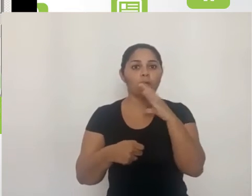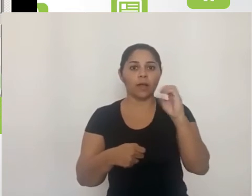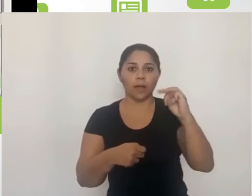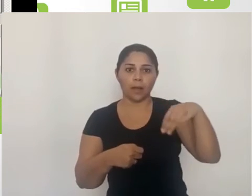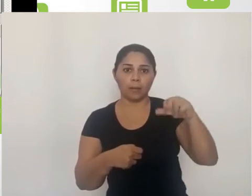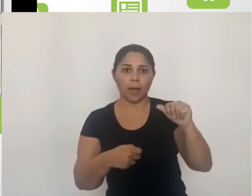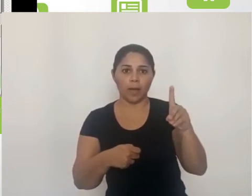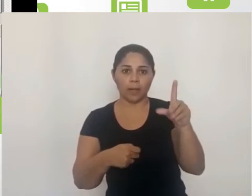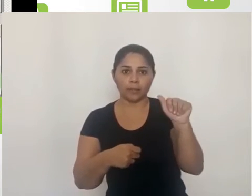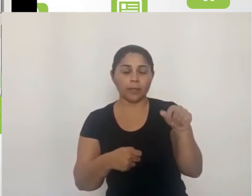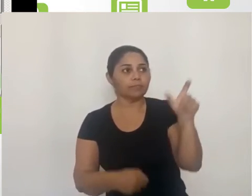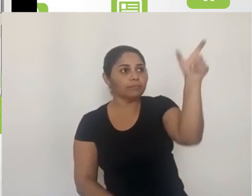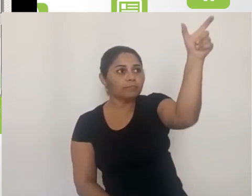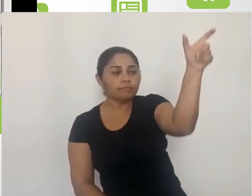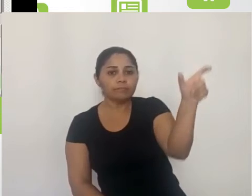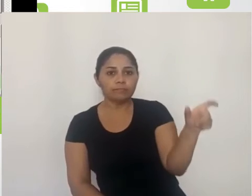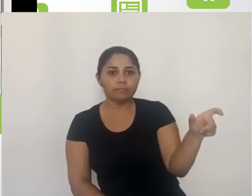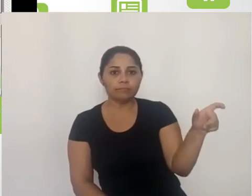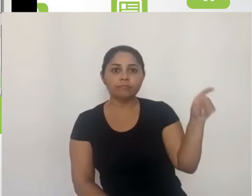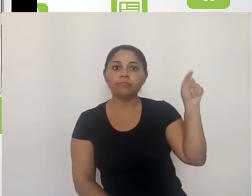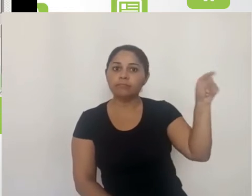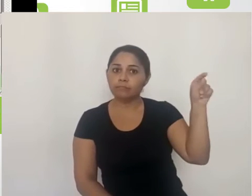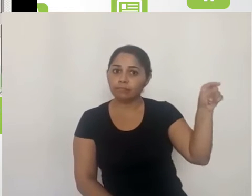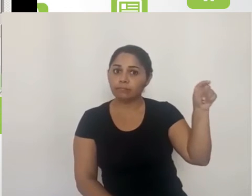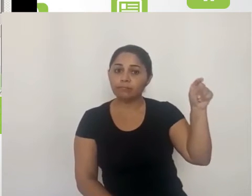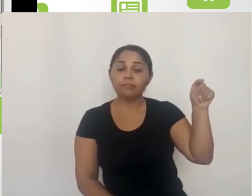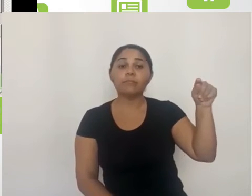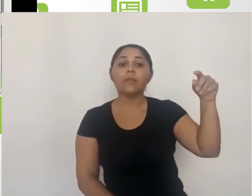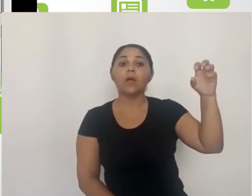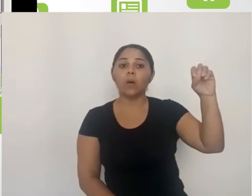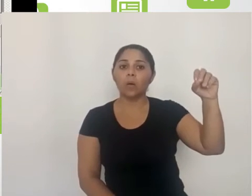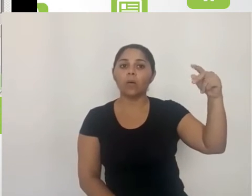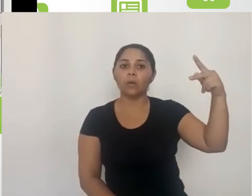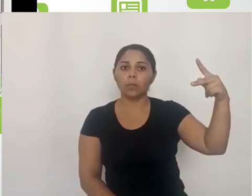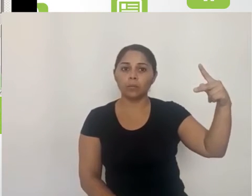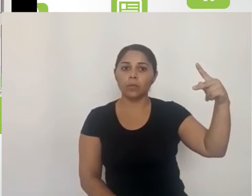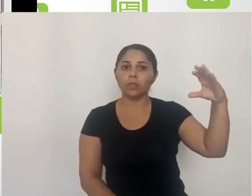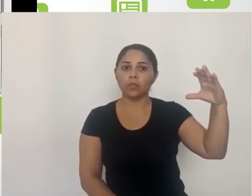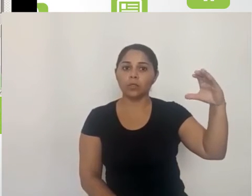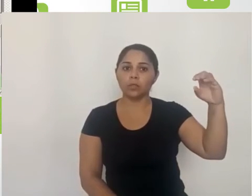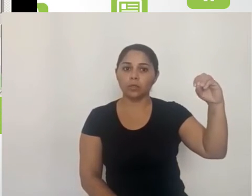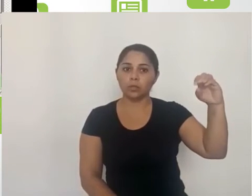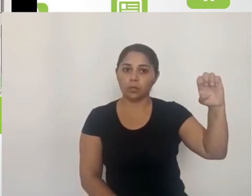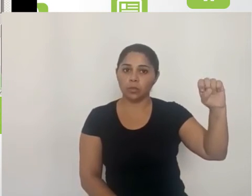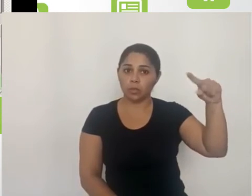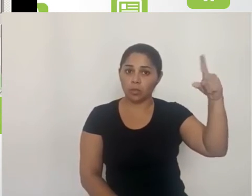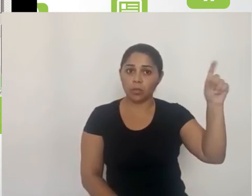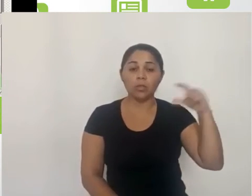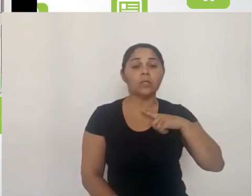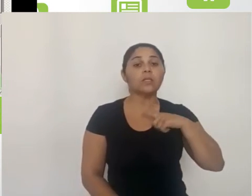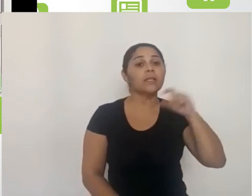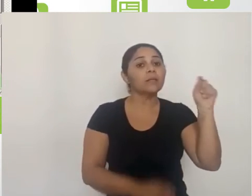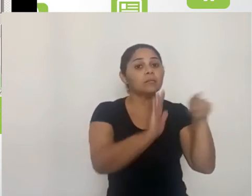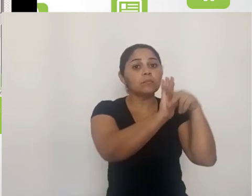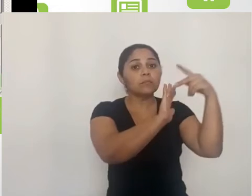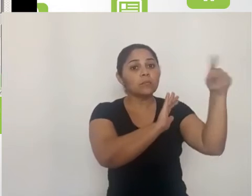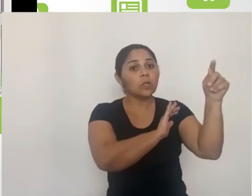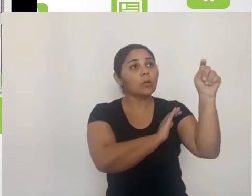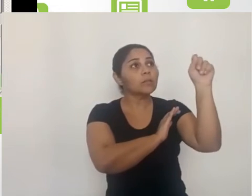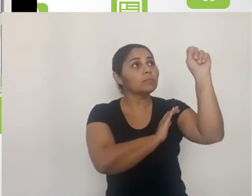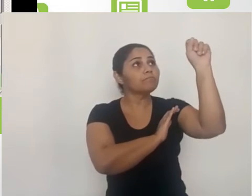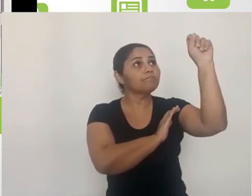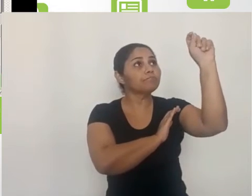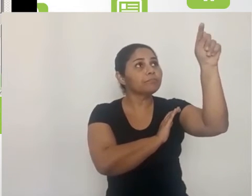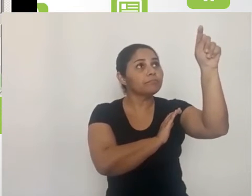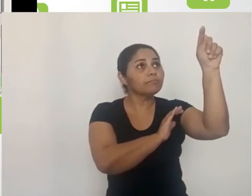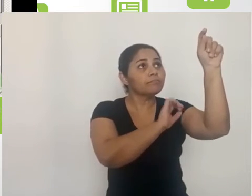camada. Para poder fazer isso, eu venho aqui no, na minha paleta, aqui no meu painel de opções, onde eu já tenho aqui a